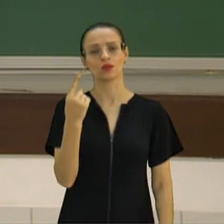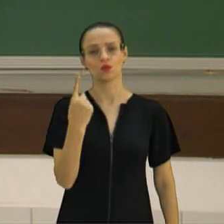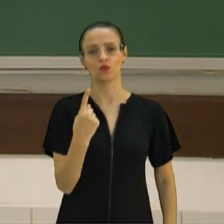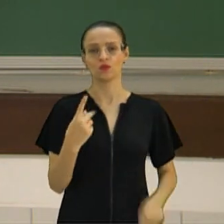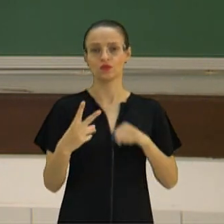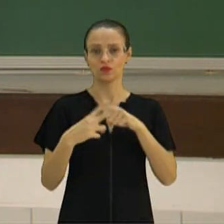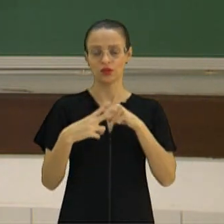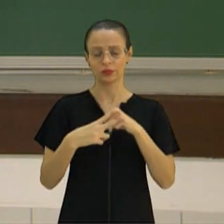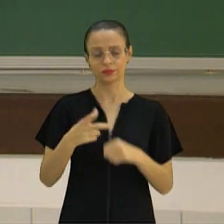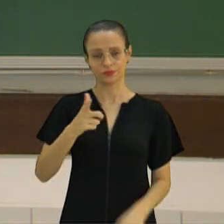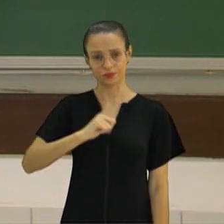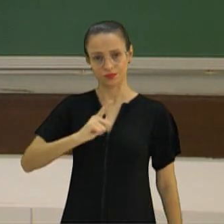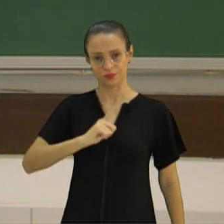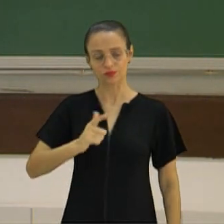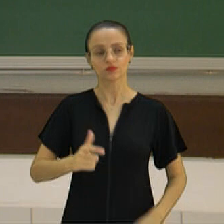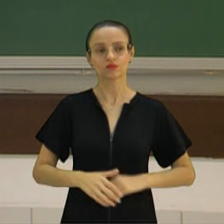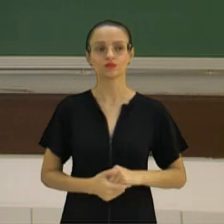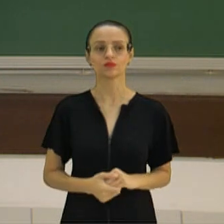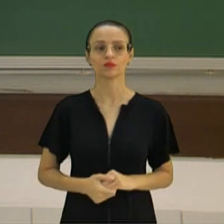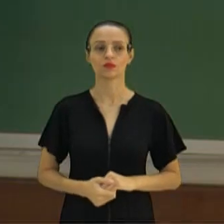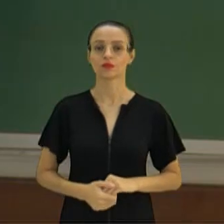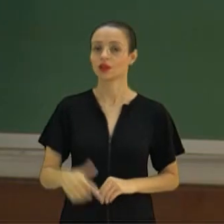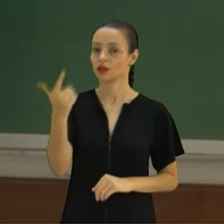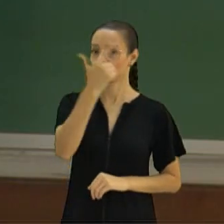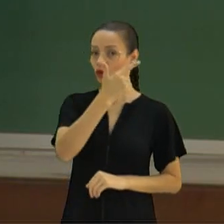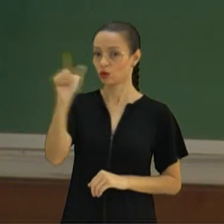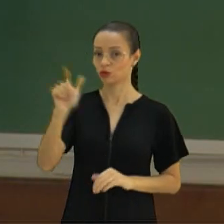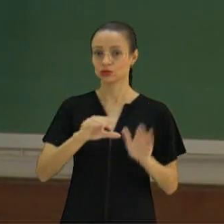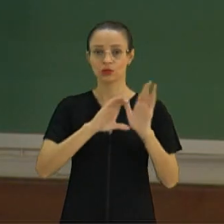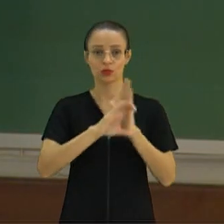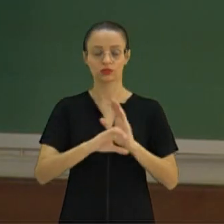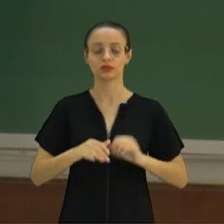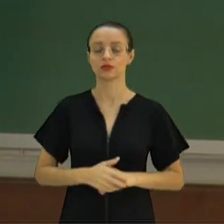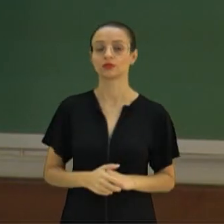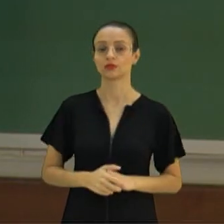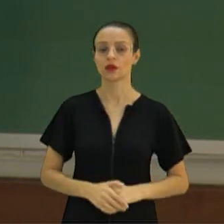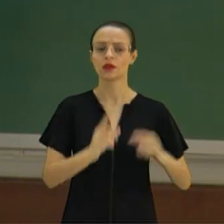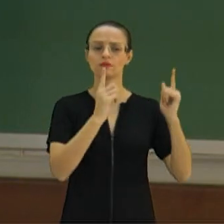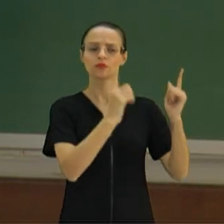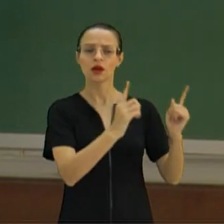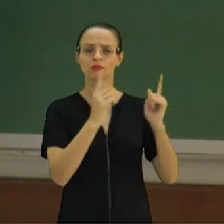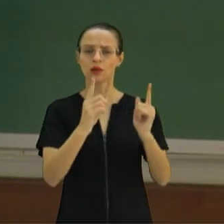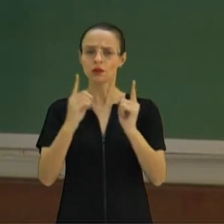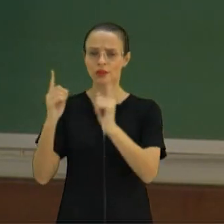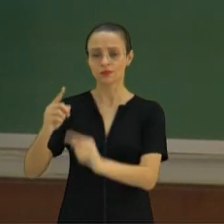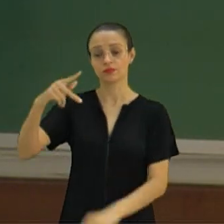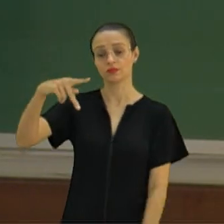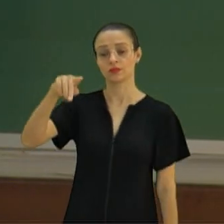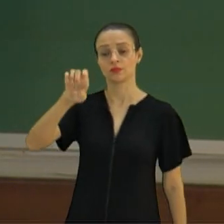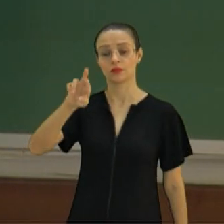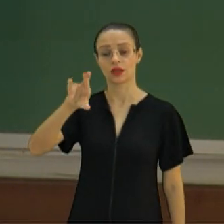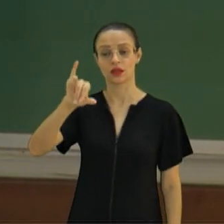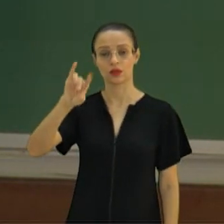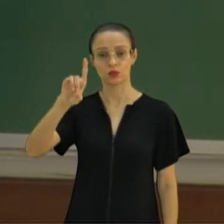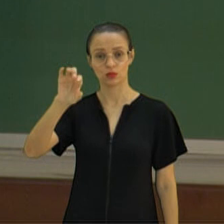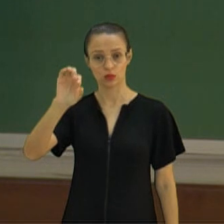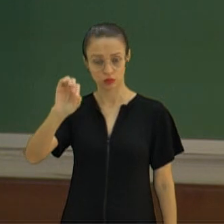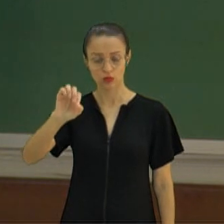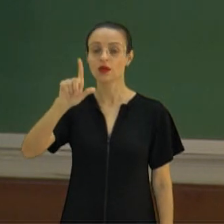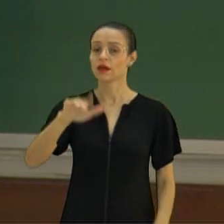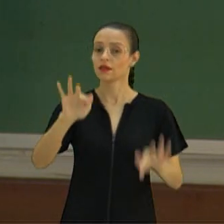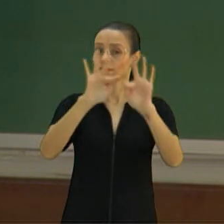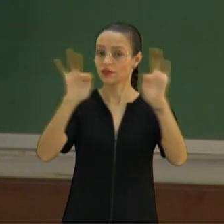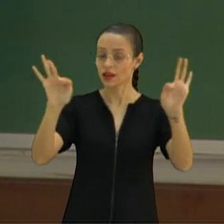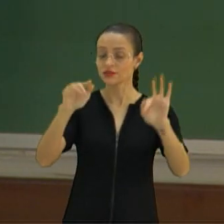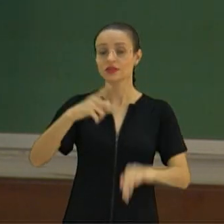presente. Agora, outros conceitos. O conceito de período. O que é um período? É uma frase que possui